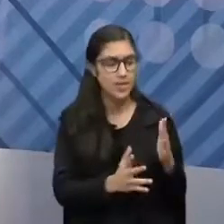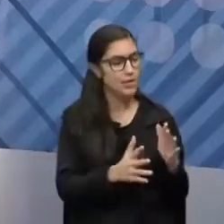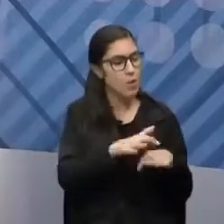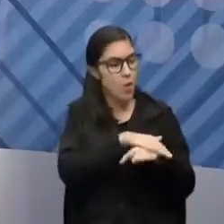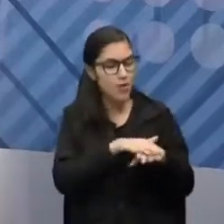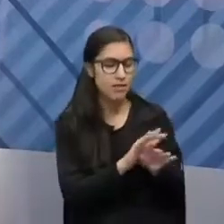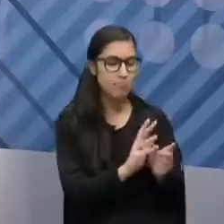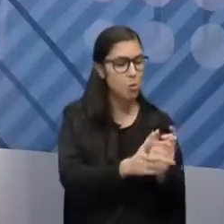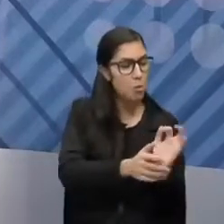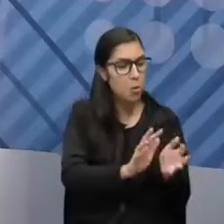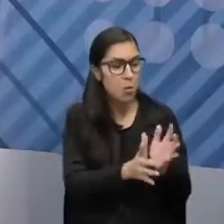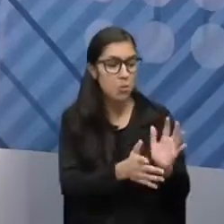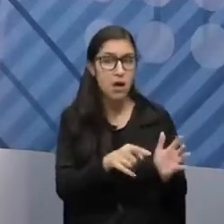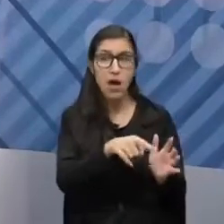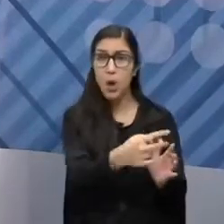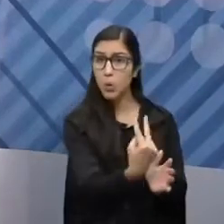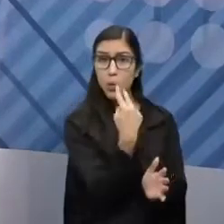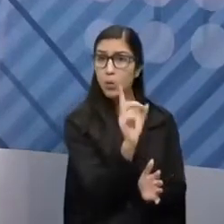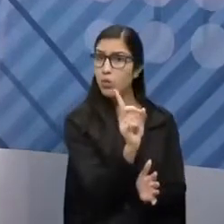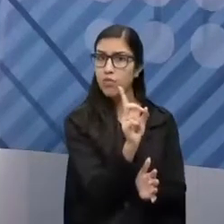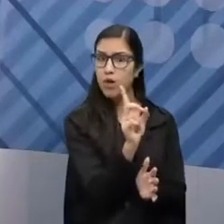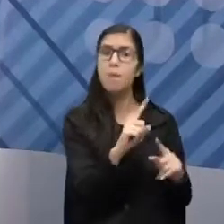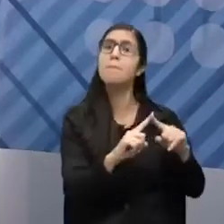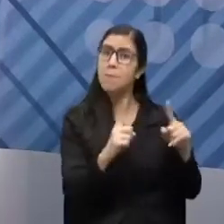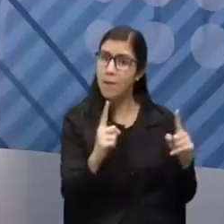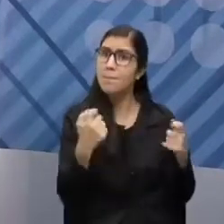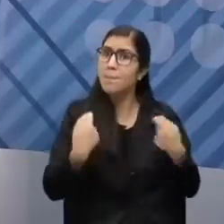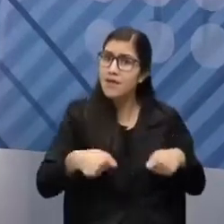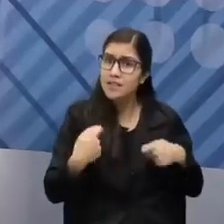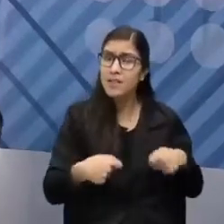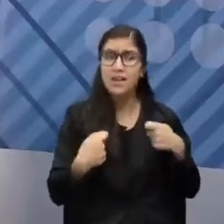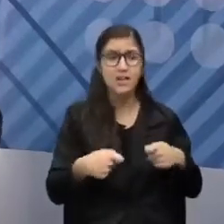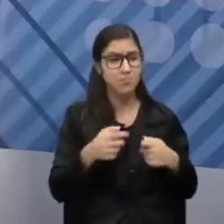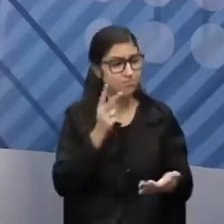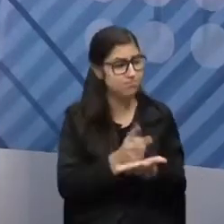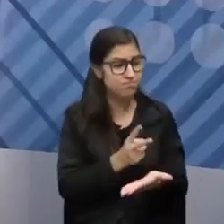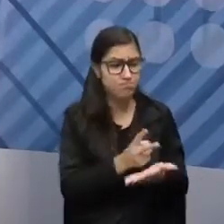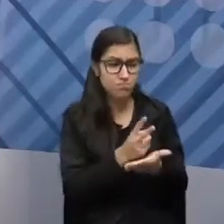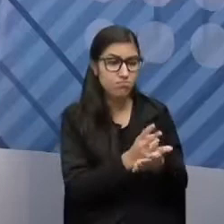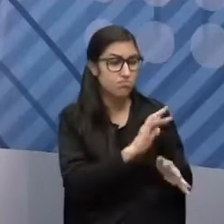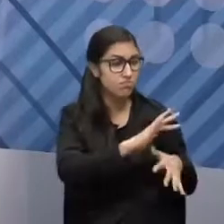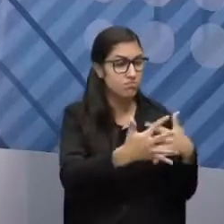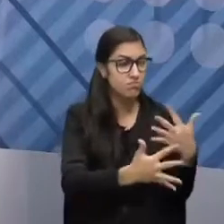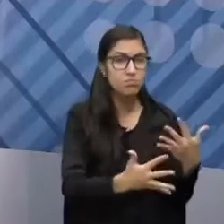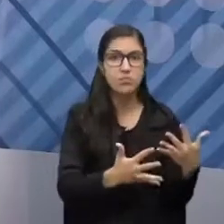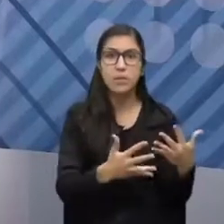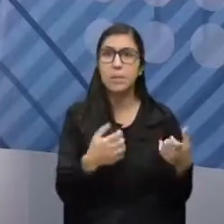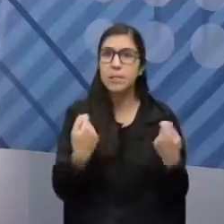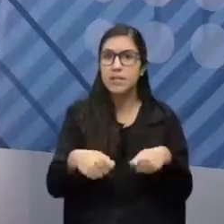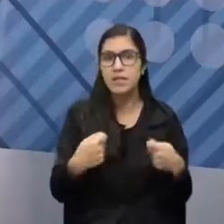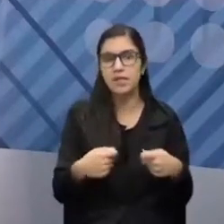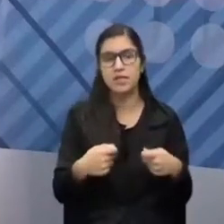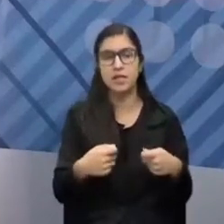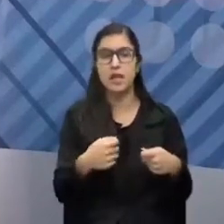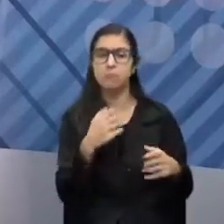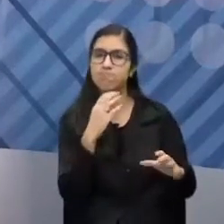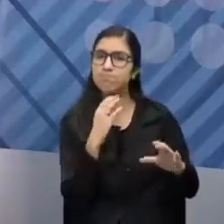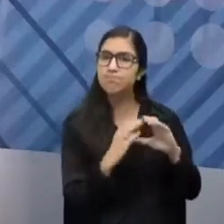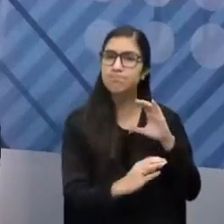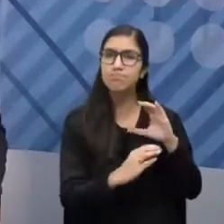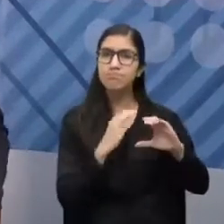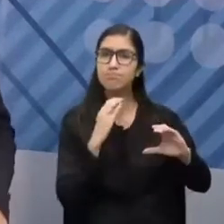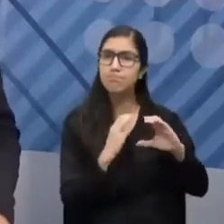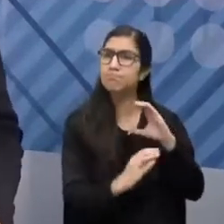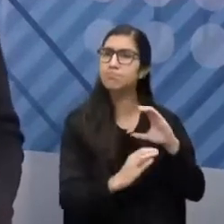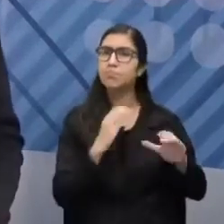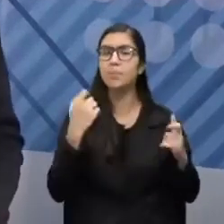todo, mesmo que ela não esteja visualizando, certo? Os sinais do pai. Então, é conversando o tempo